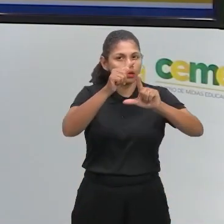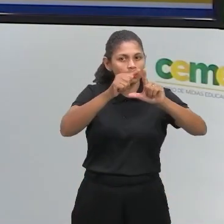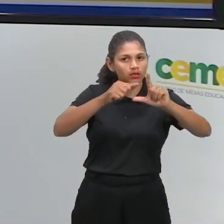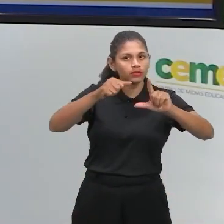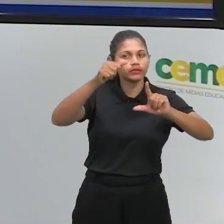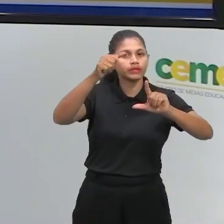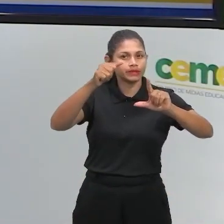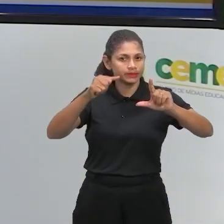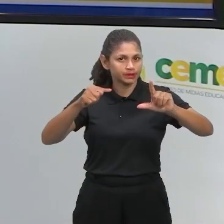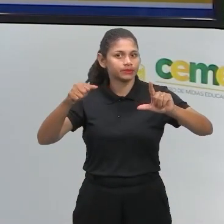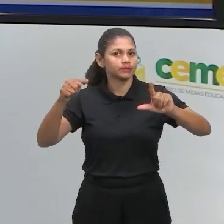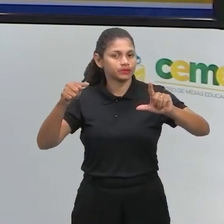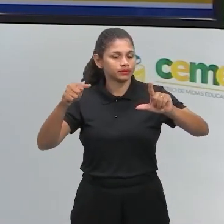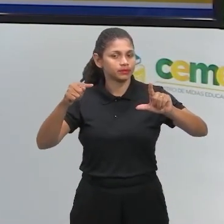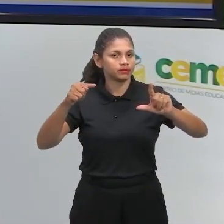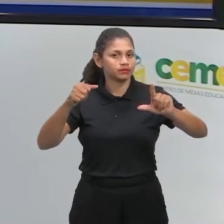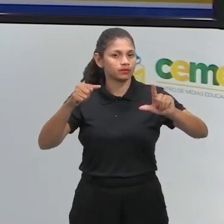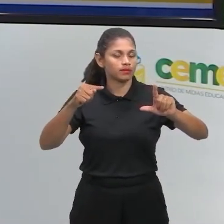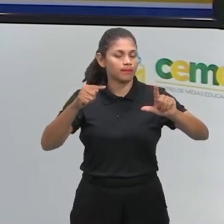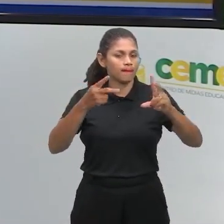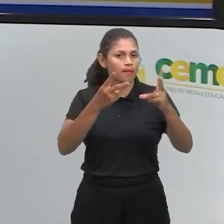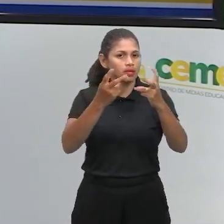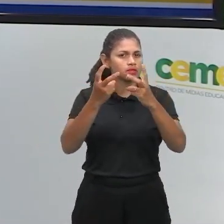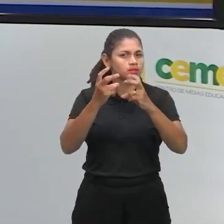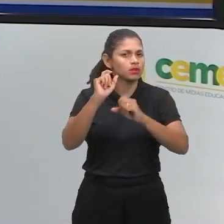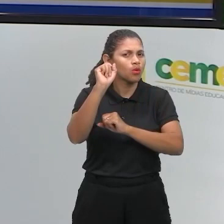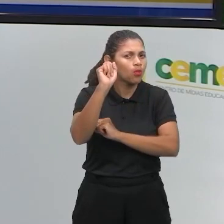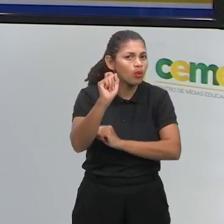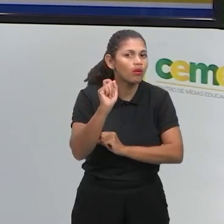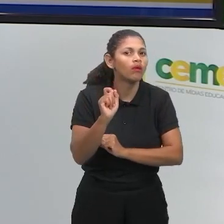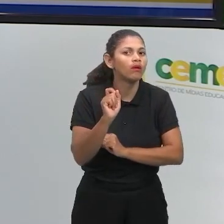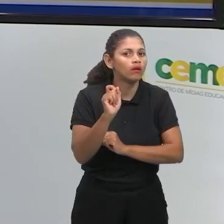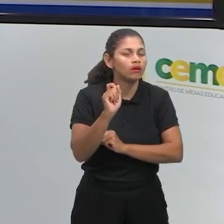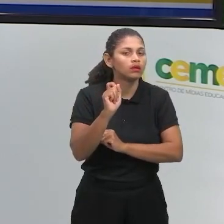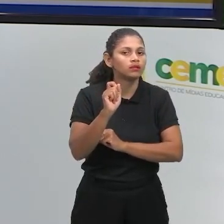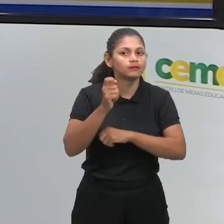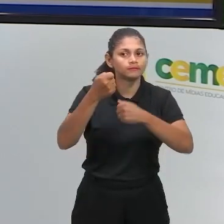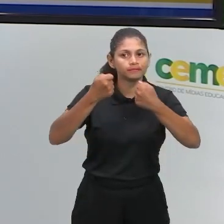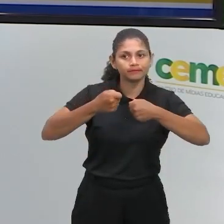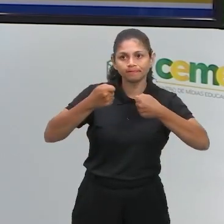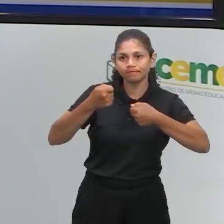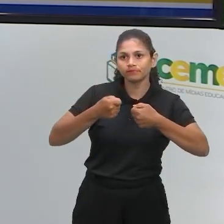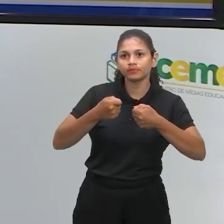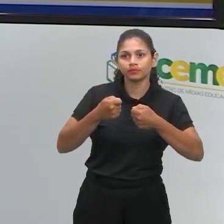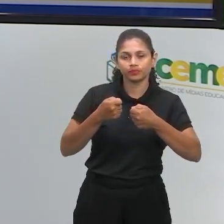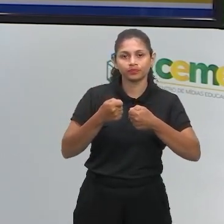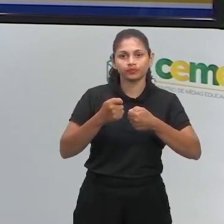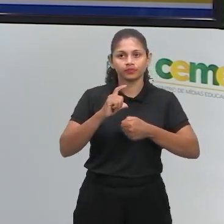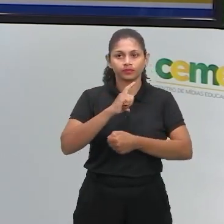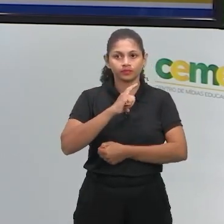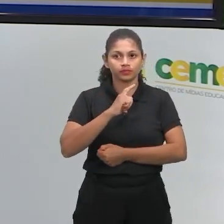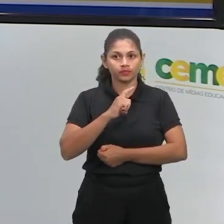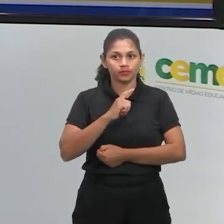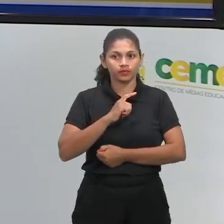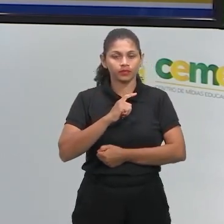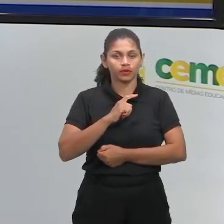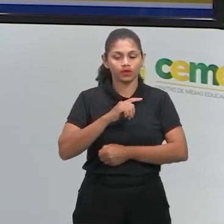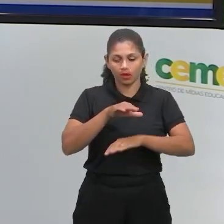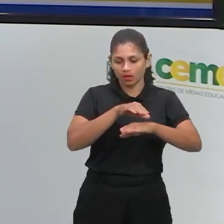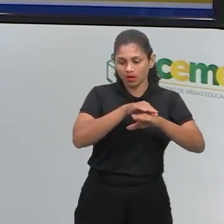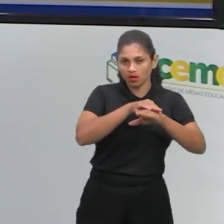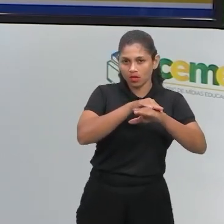para o gráfico, né? Você vai observar o quê? Neste gráfico, temos que ver temos aqui o horizontal, que é o